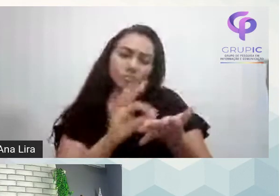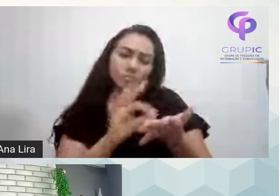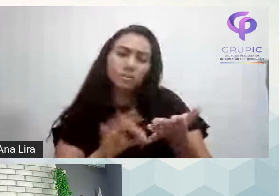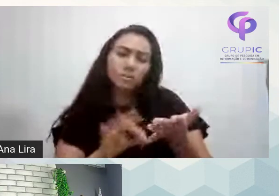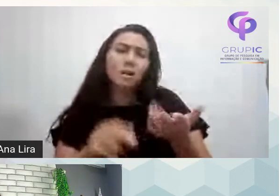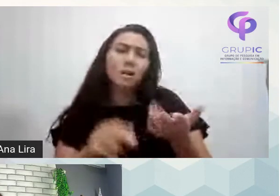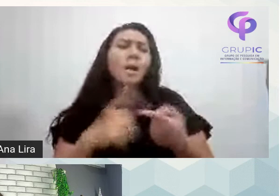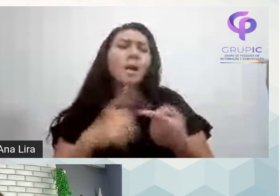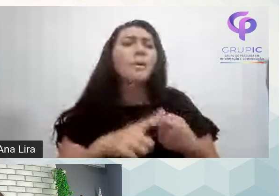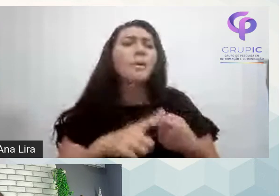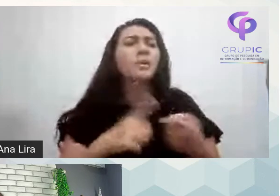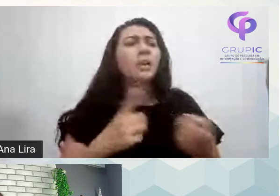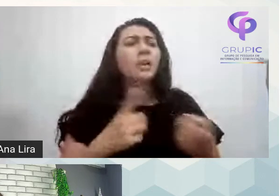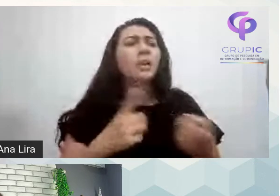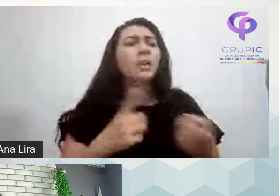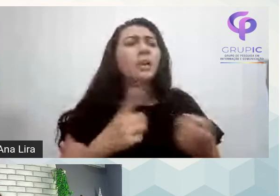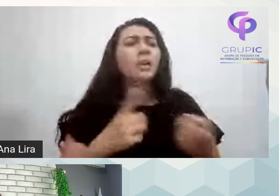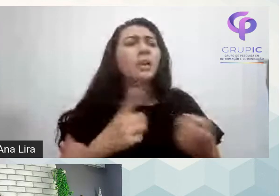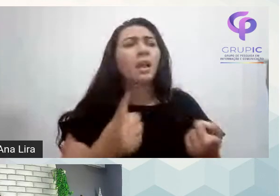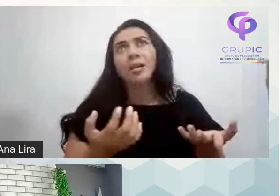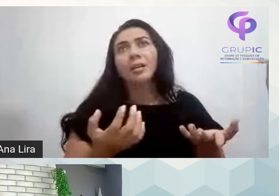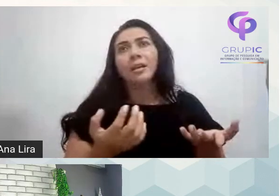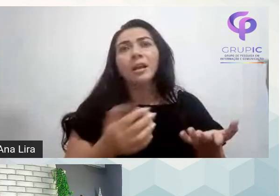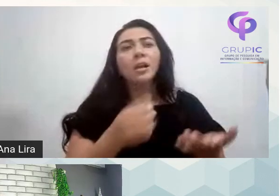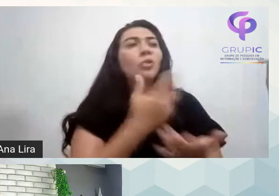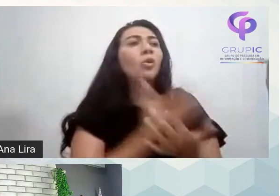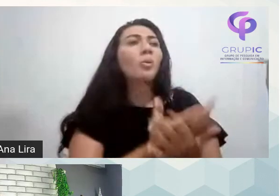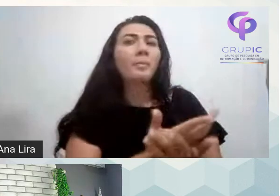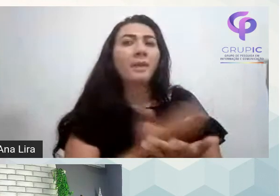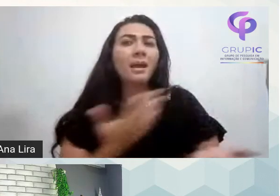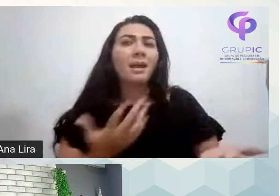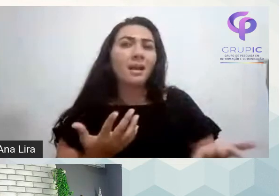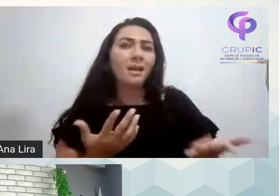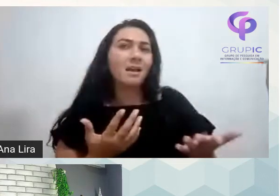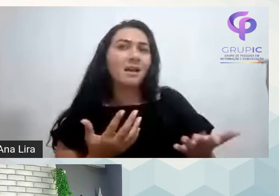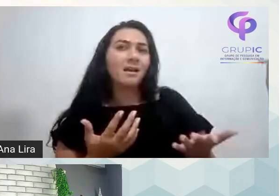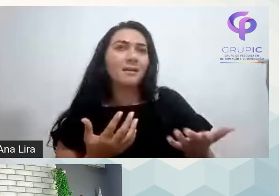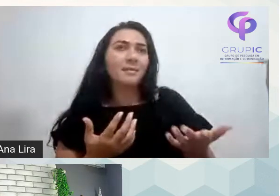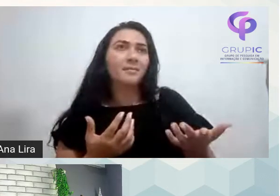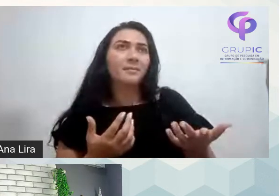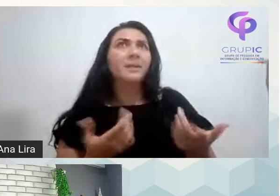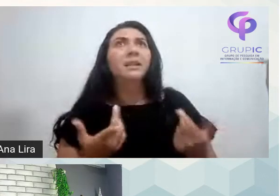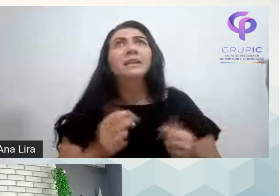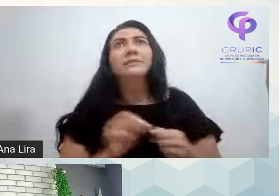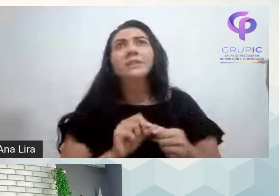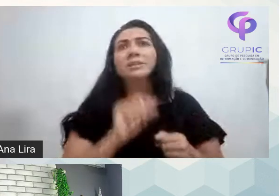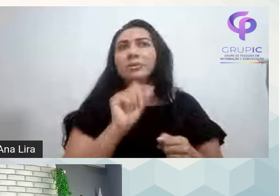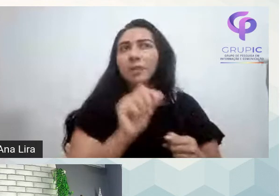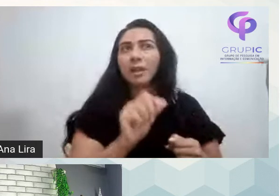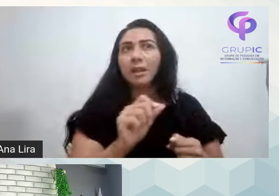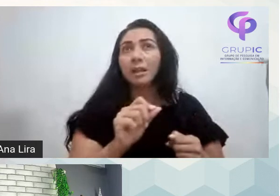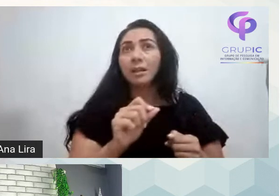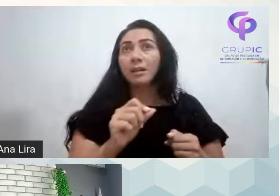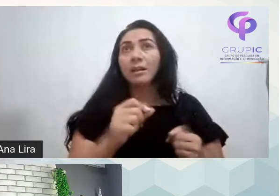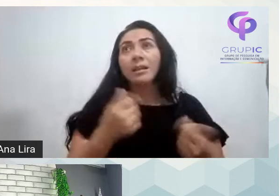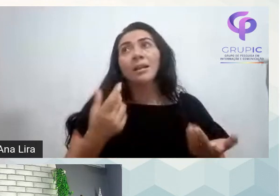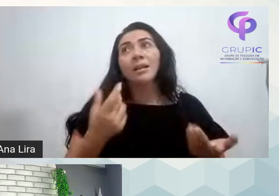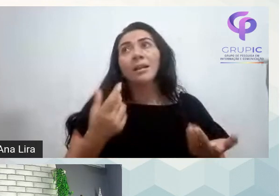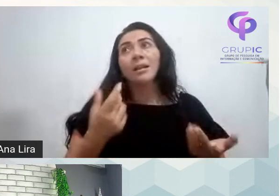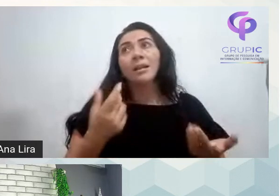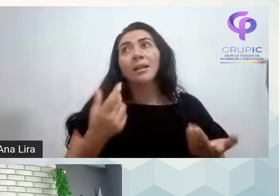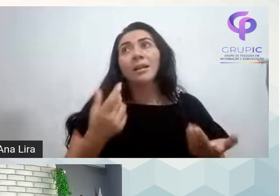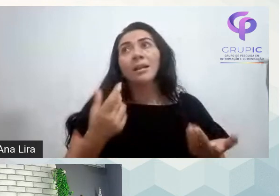porque ele tem essas funcionalidades, ele precisa ser isso, isso, isso e aquilo, para atender a demanda do local.